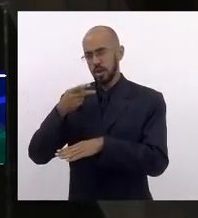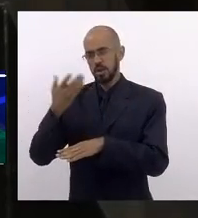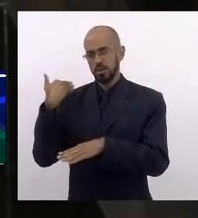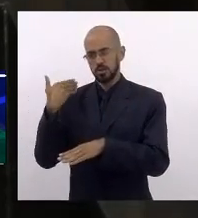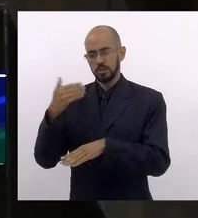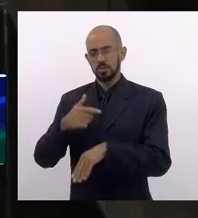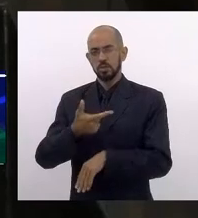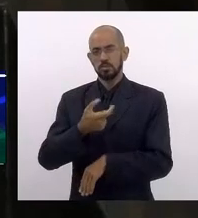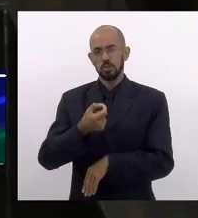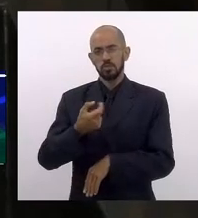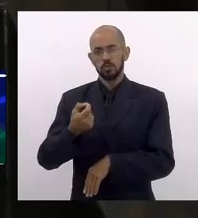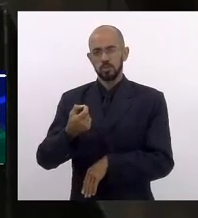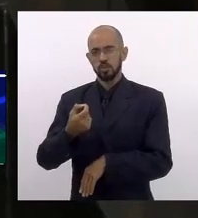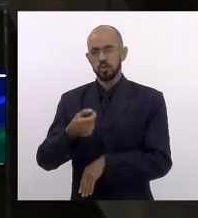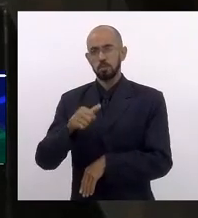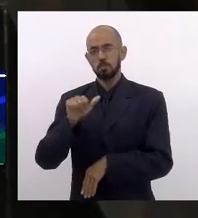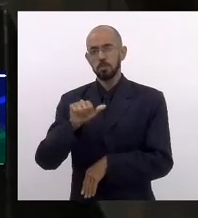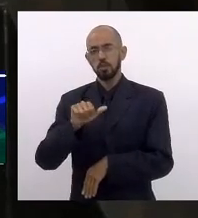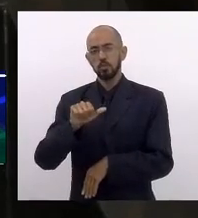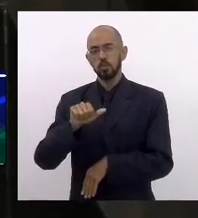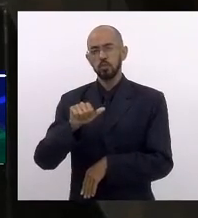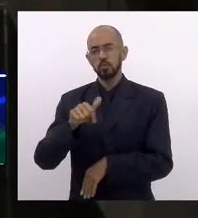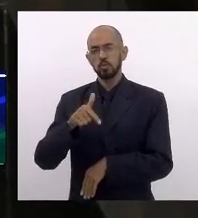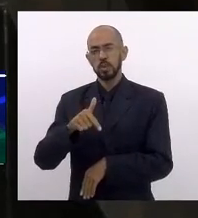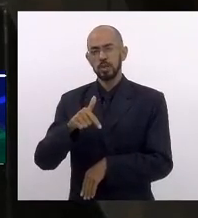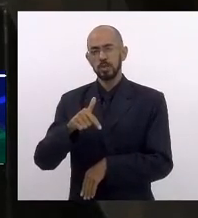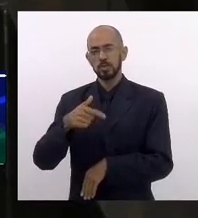foram 1.245 mortes